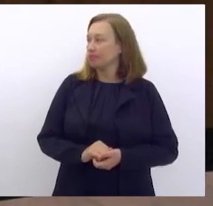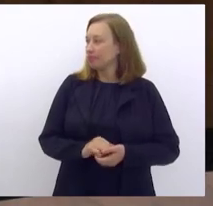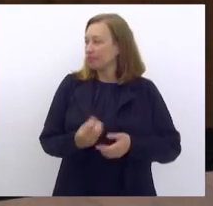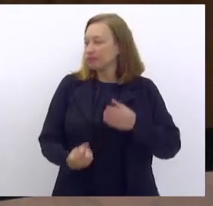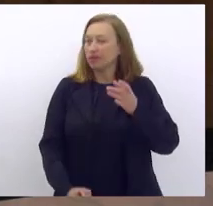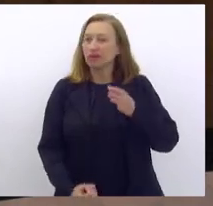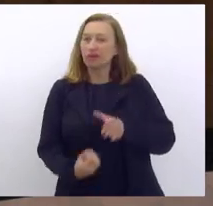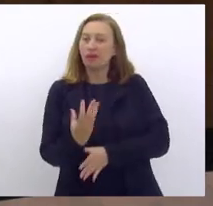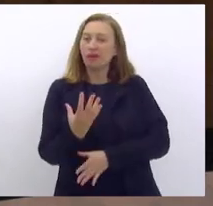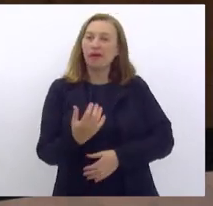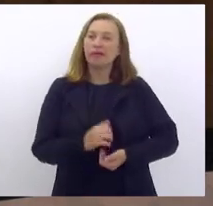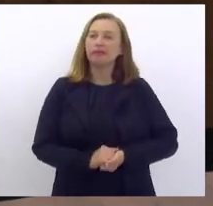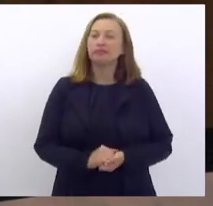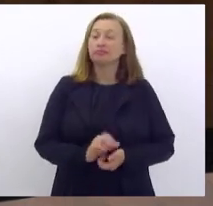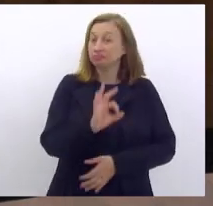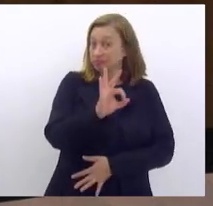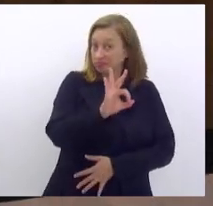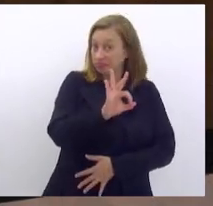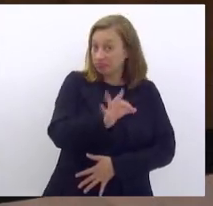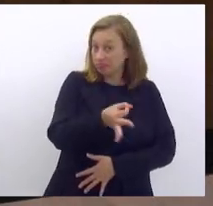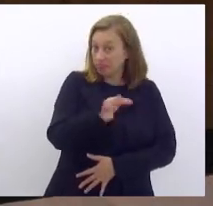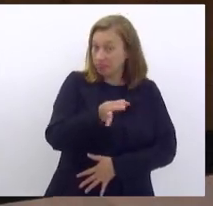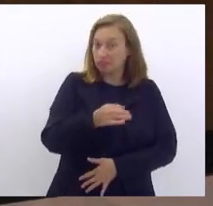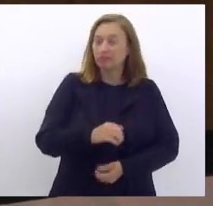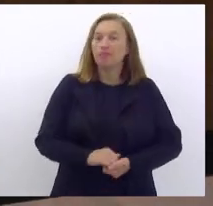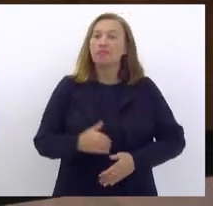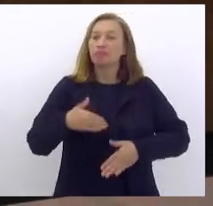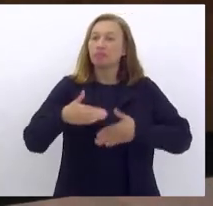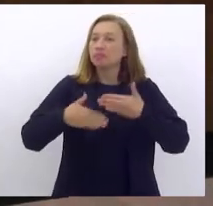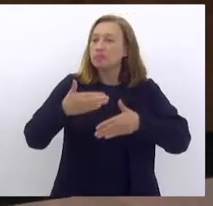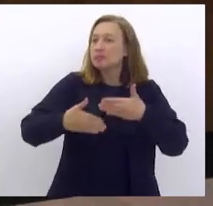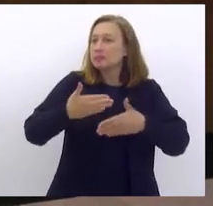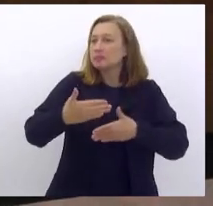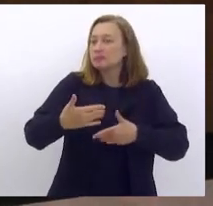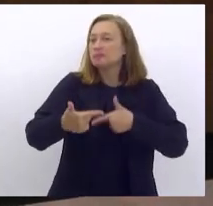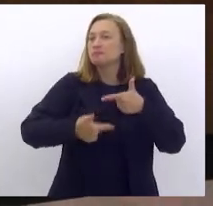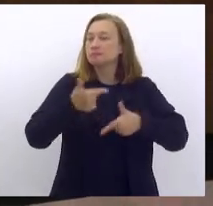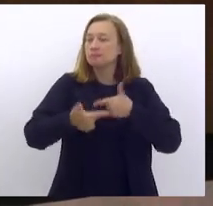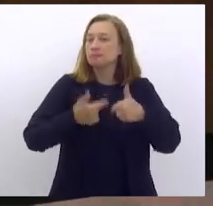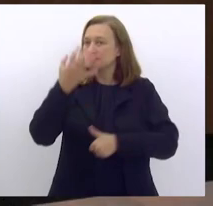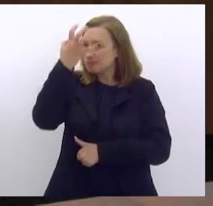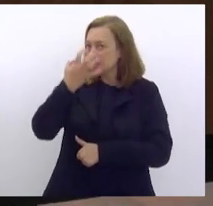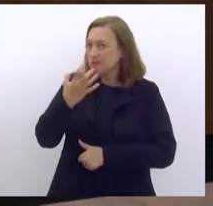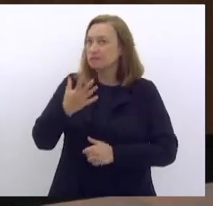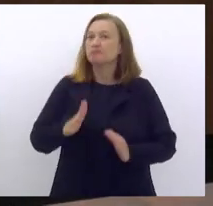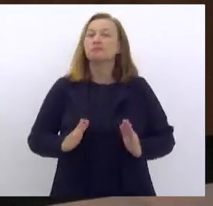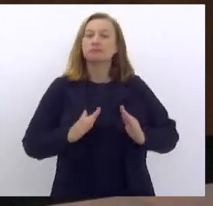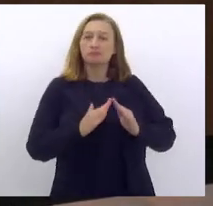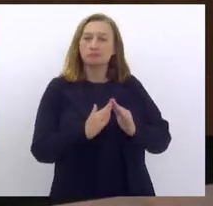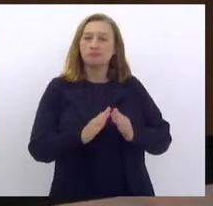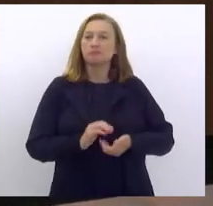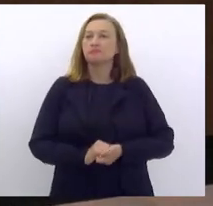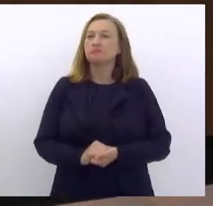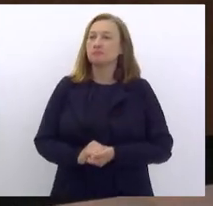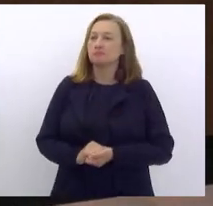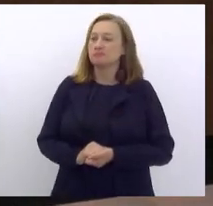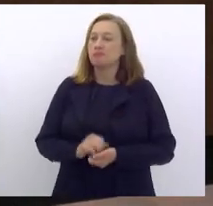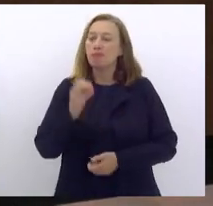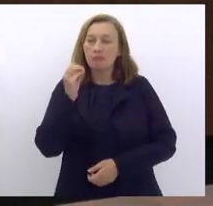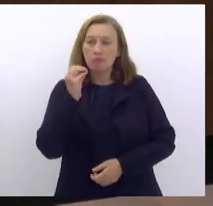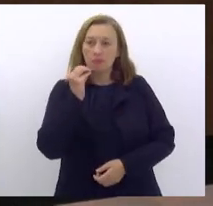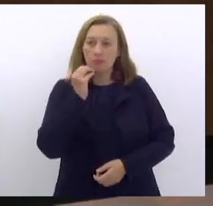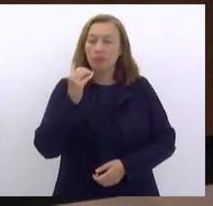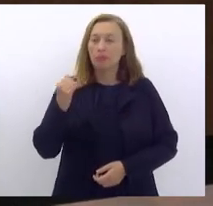dessa frente, que com certeza vai desenvolver um trabalho muito sério nessa casa e um trabalho muito